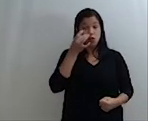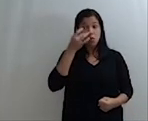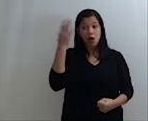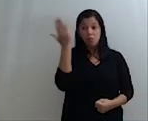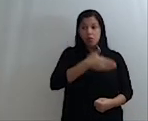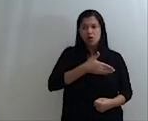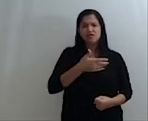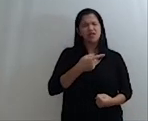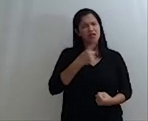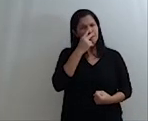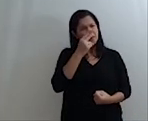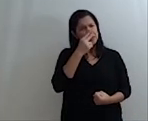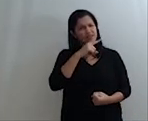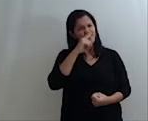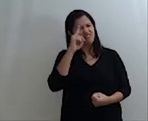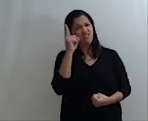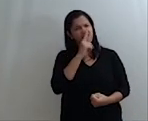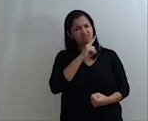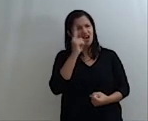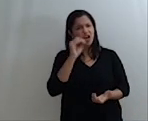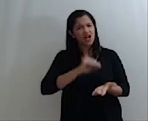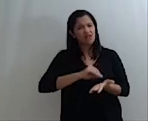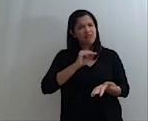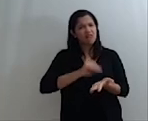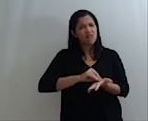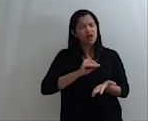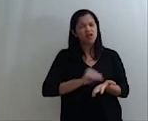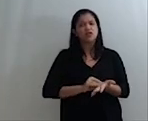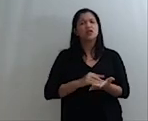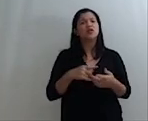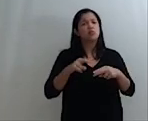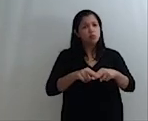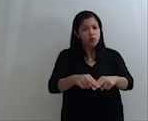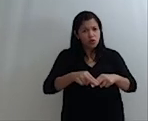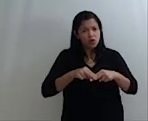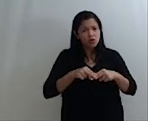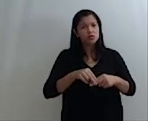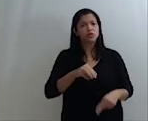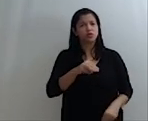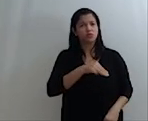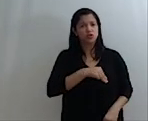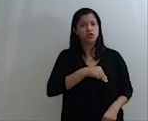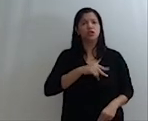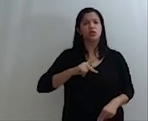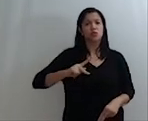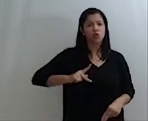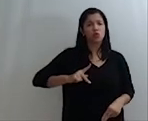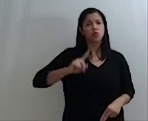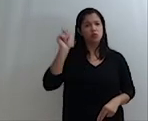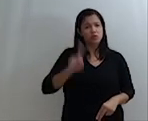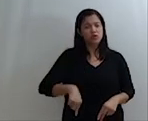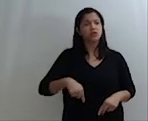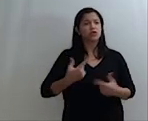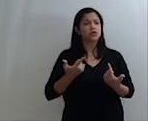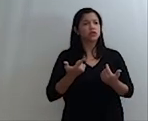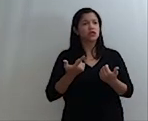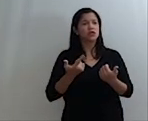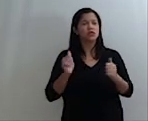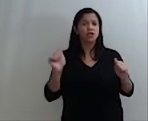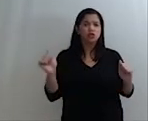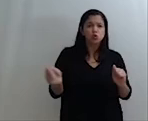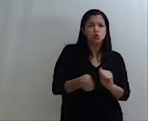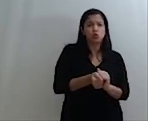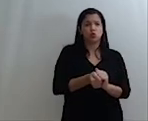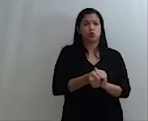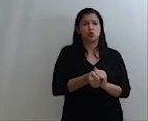falhas então o Ministério Público também deve ser um um um um parceiro digamos assim nessa mudança